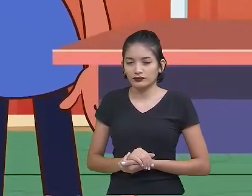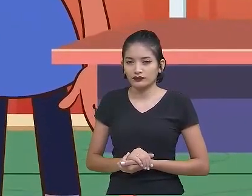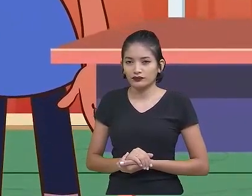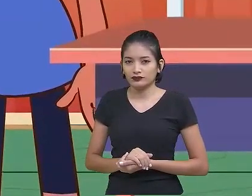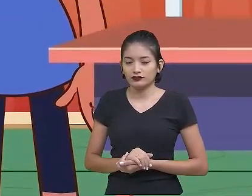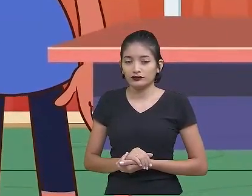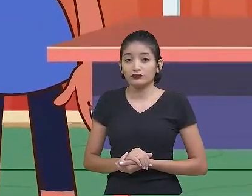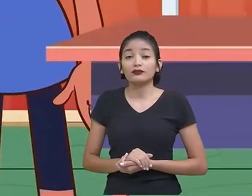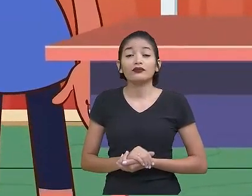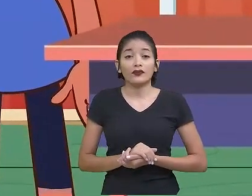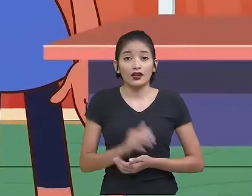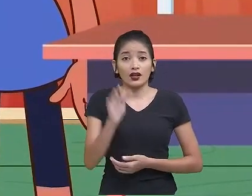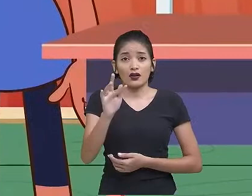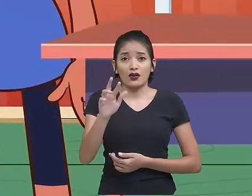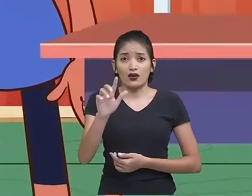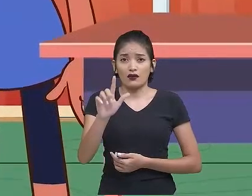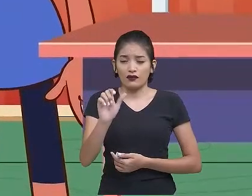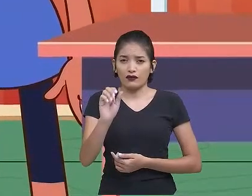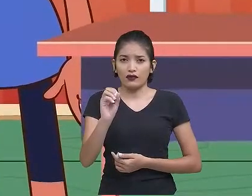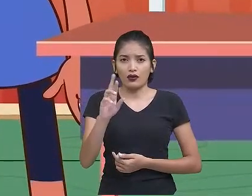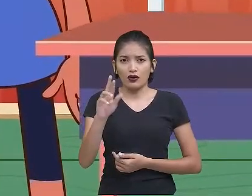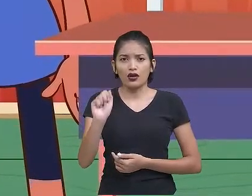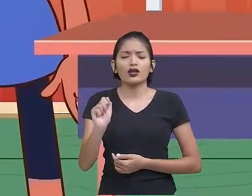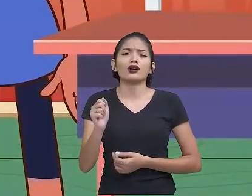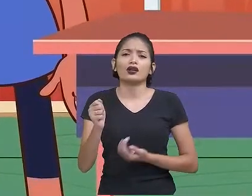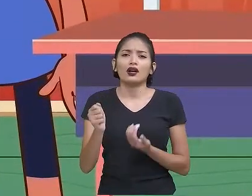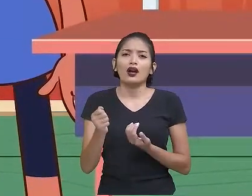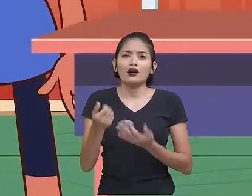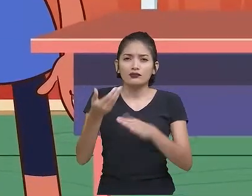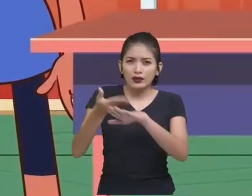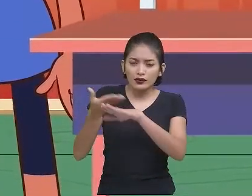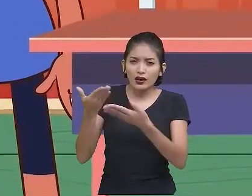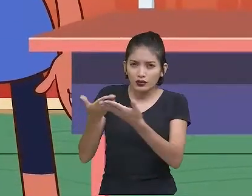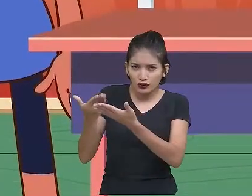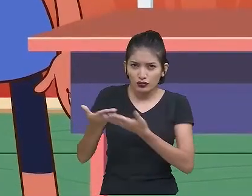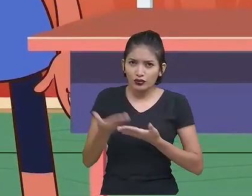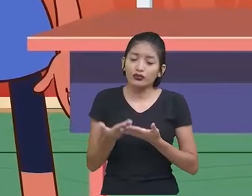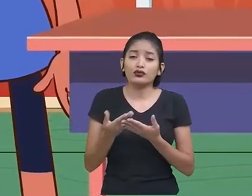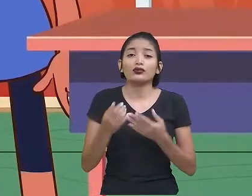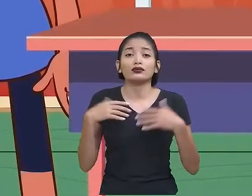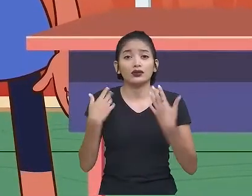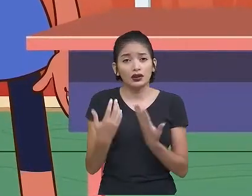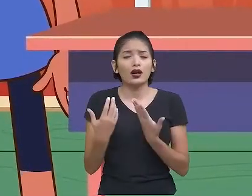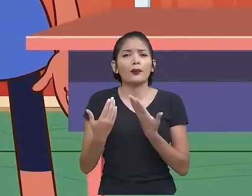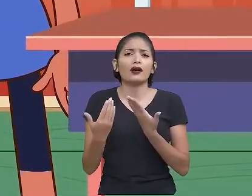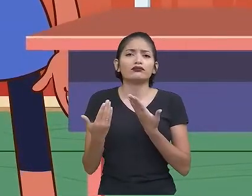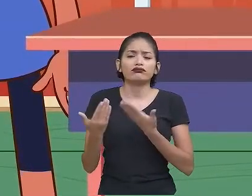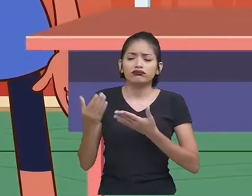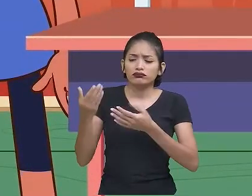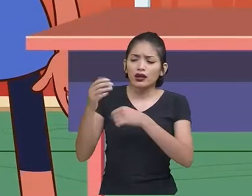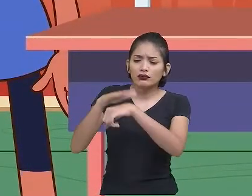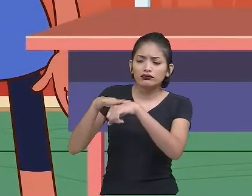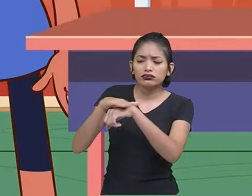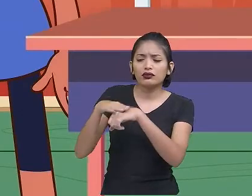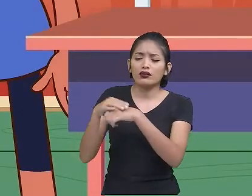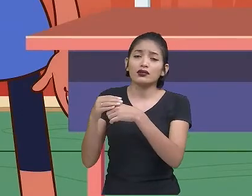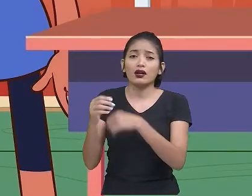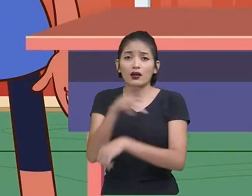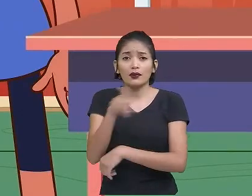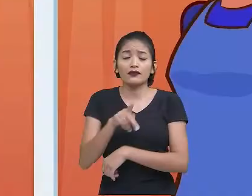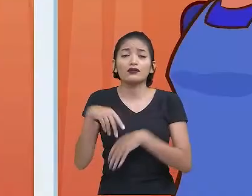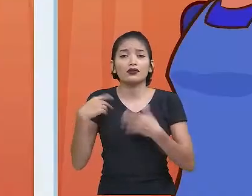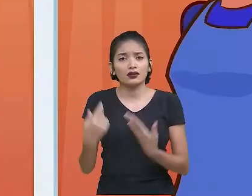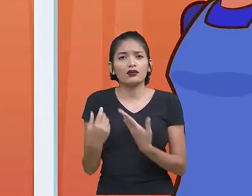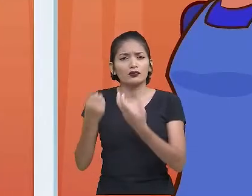Flora é estudante, anos finais, período vespertino. Para fazer média com a professora de língua portuguesa, saiu-se com